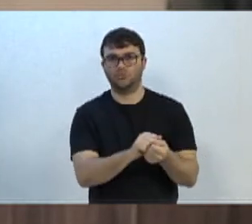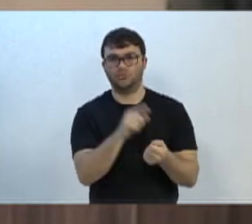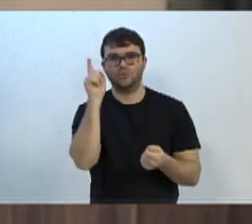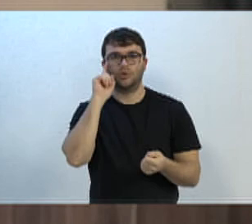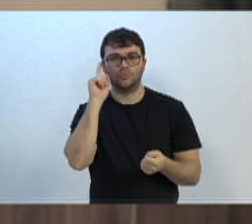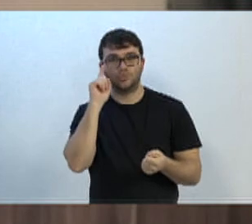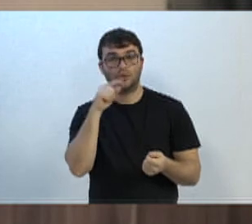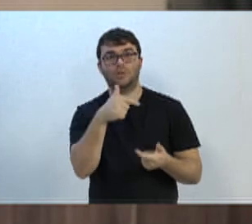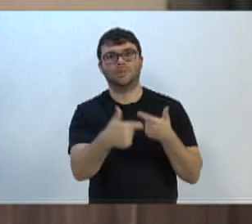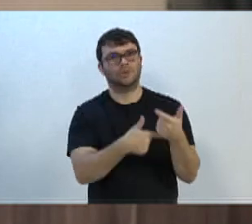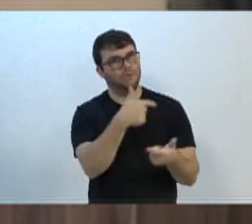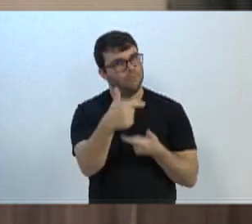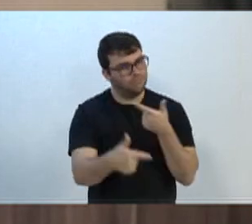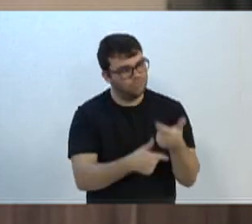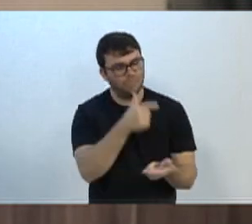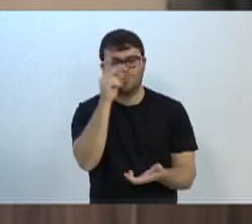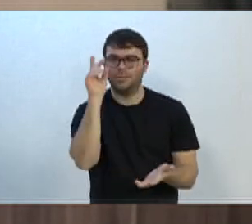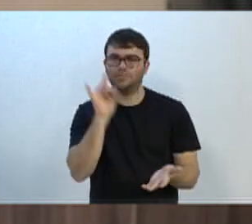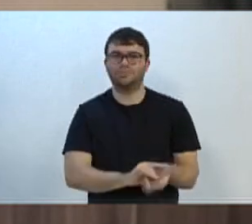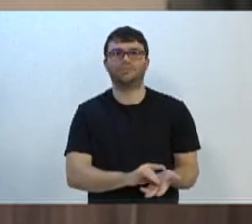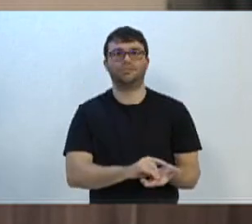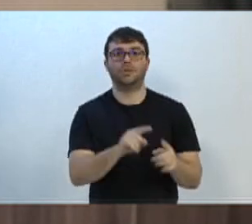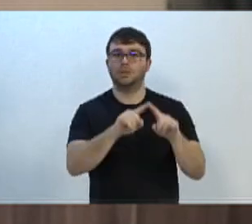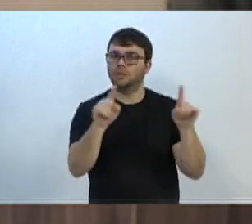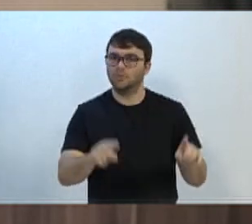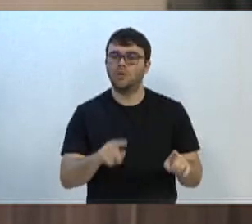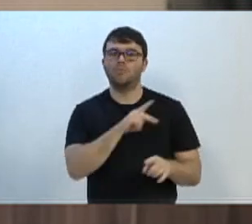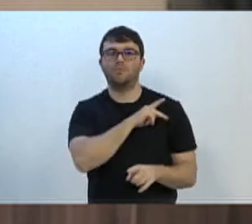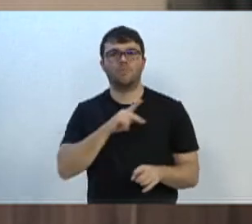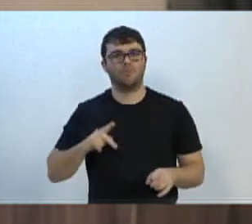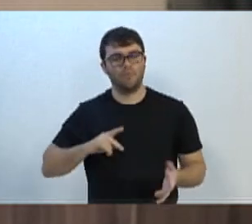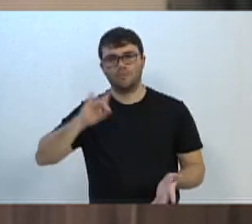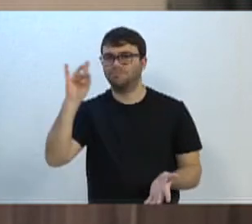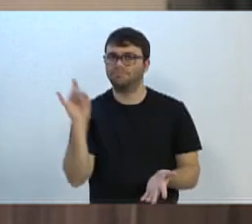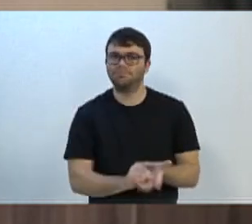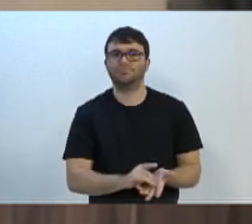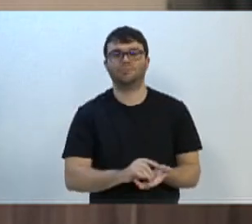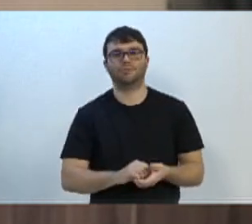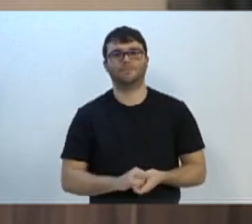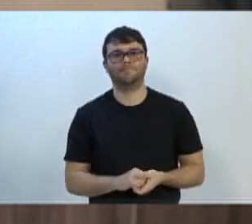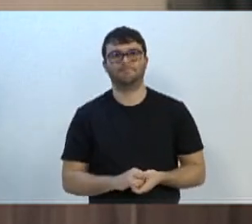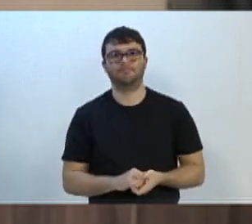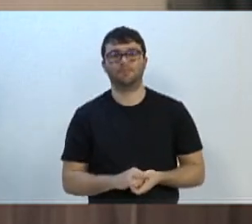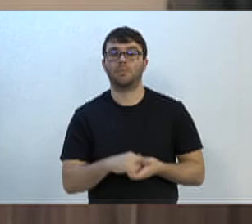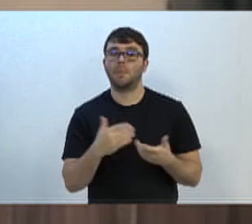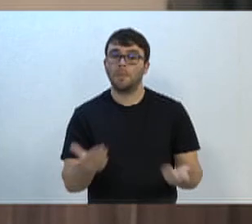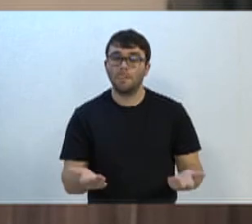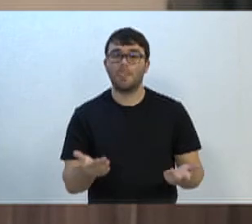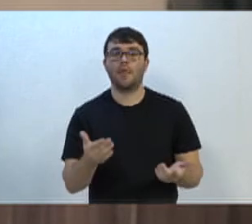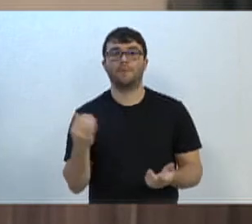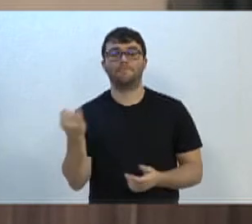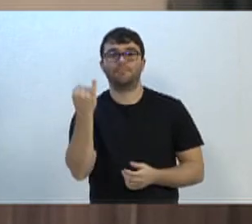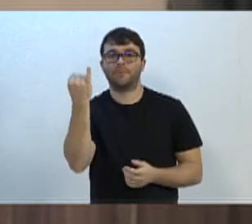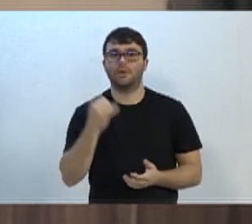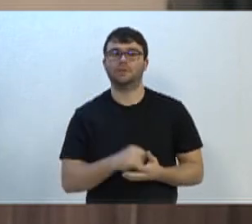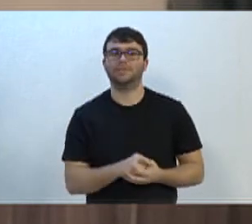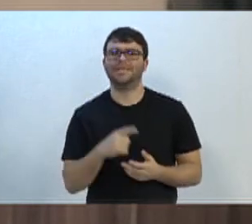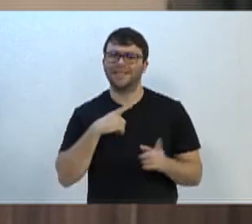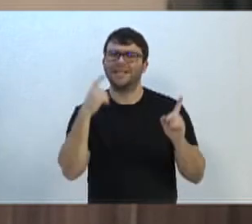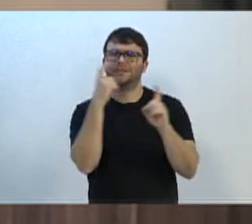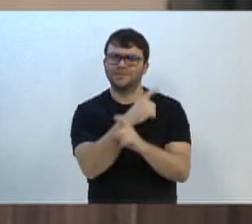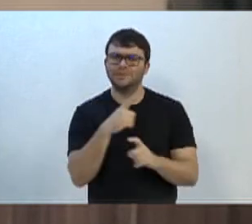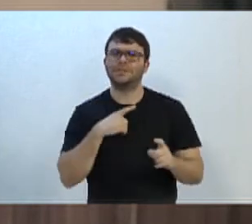o pessoal trabalha muito são os servidores públicos realmente tem dedicação então é importante o seguinte tem dificuldade